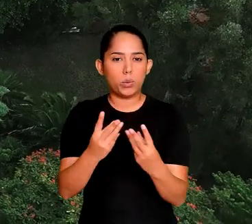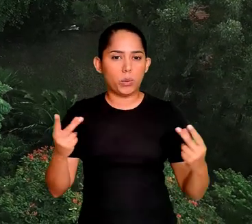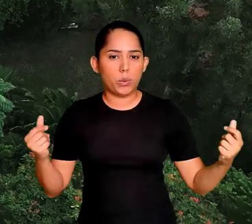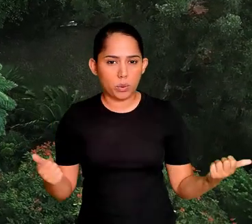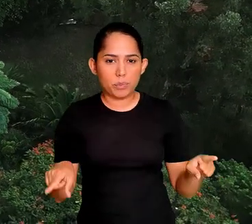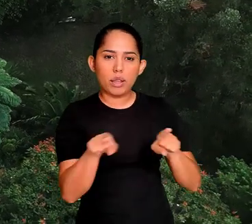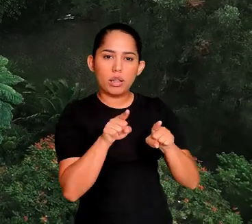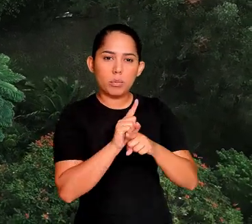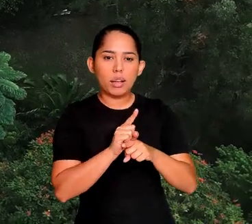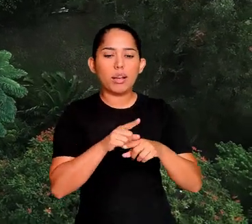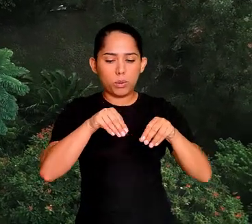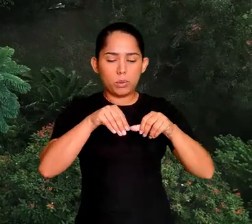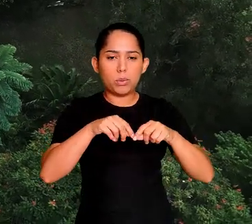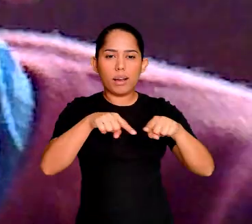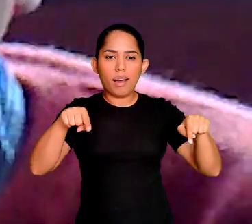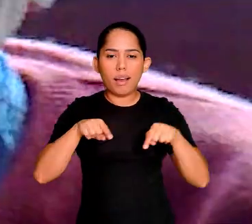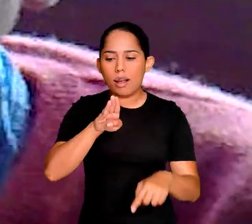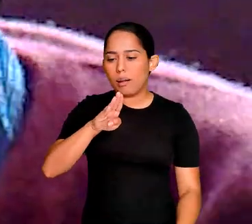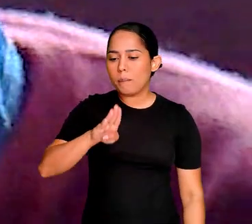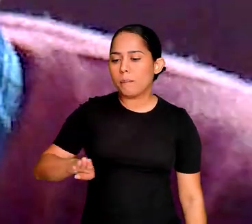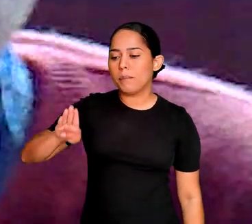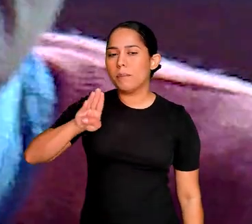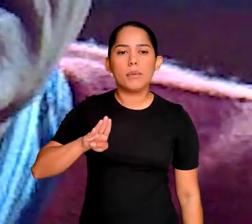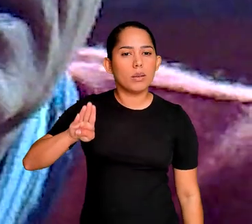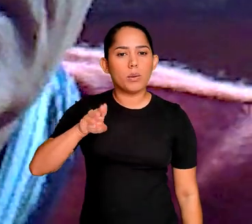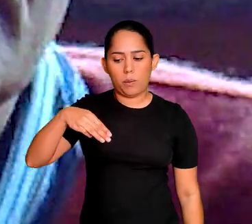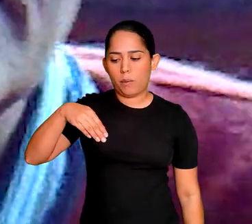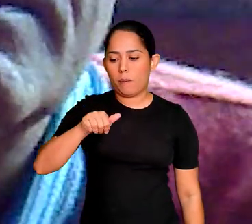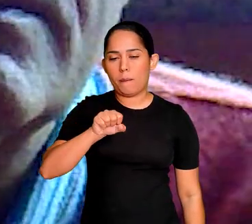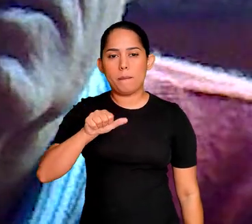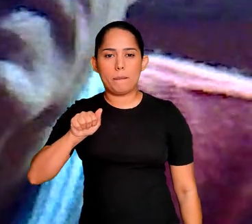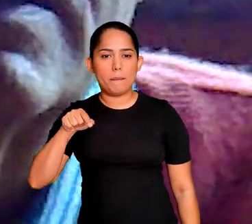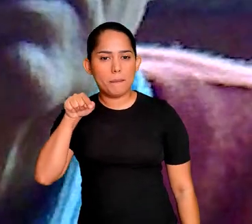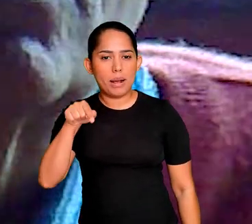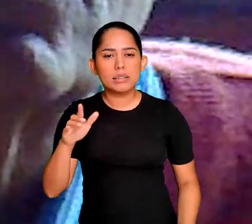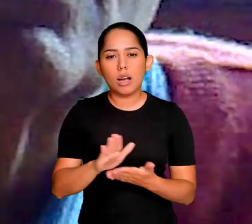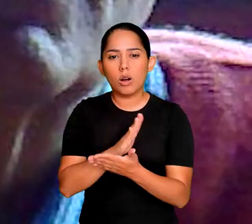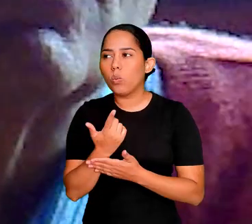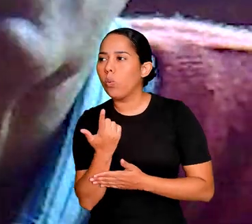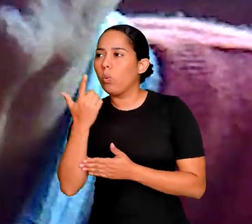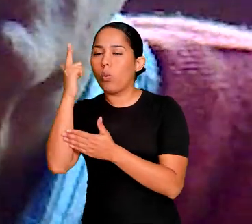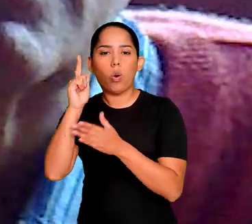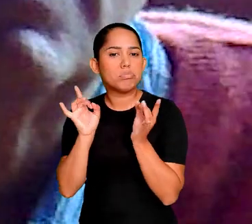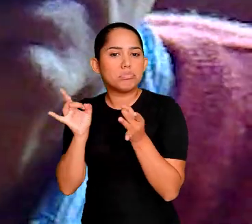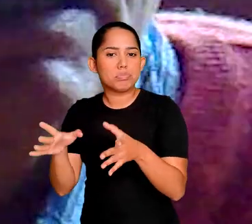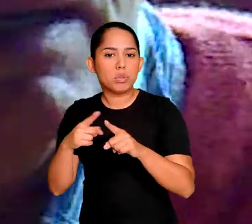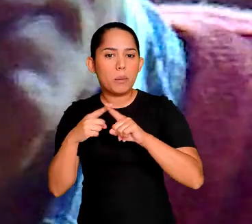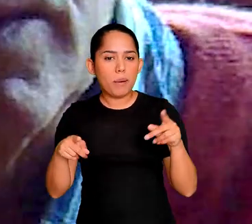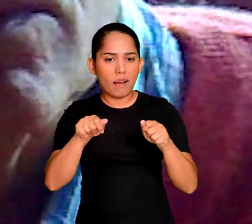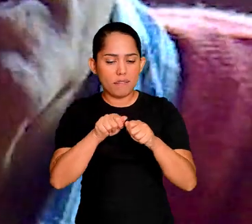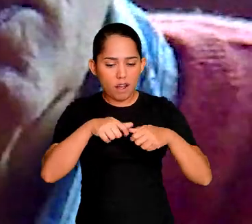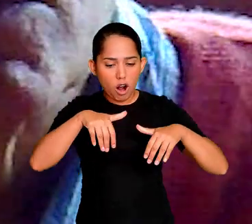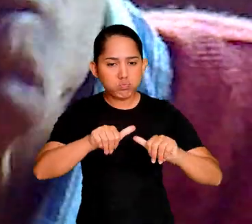terreno, dentro no composto. Biomassa, com biomassa que normalmente o outro coltivatore joga fora,